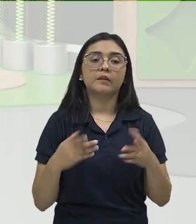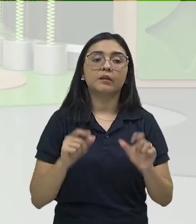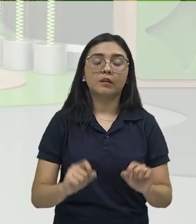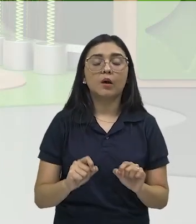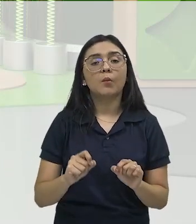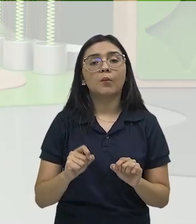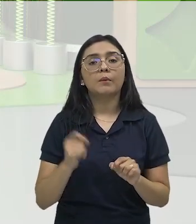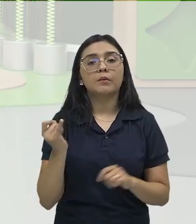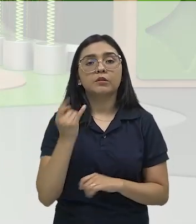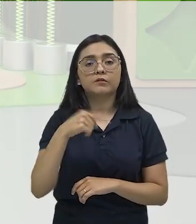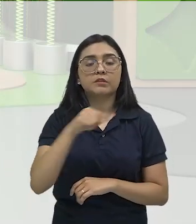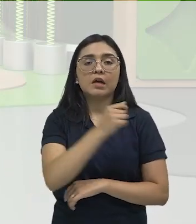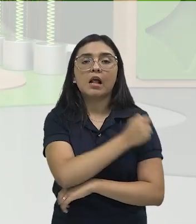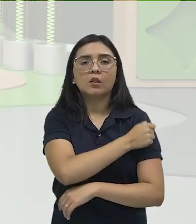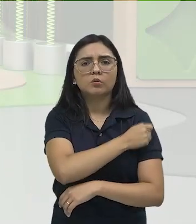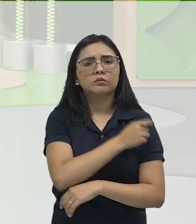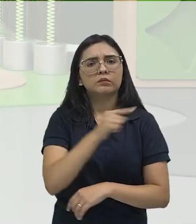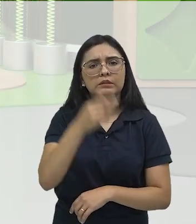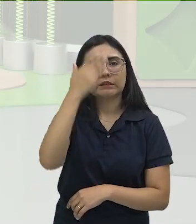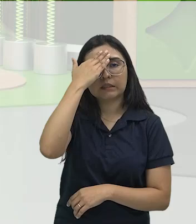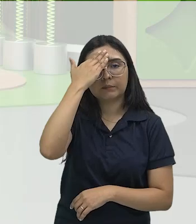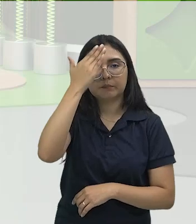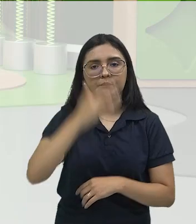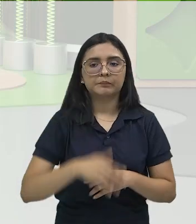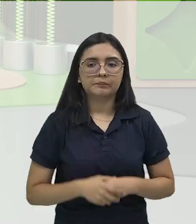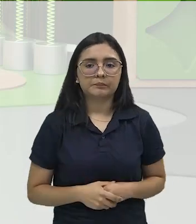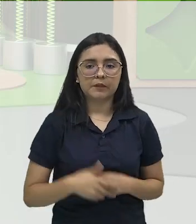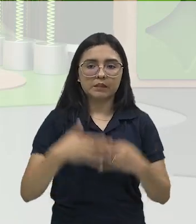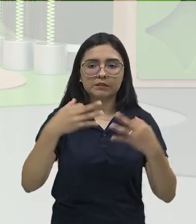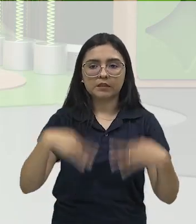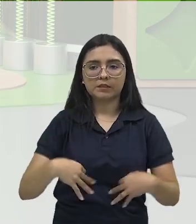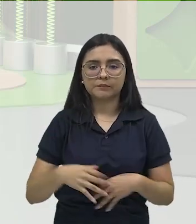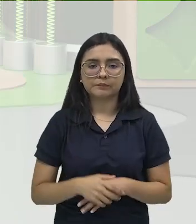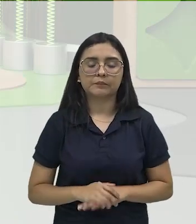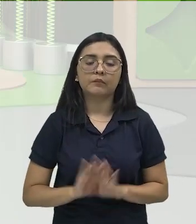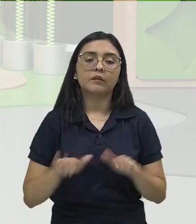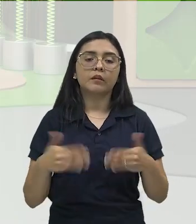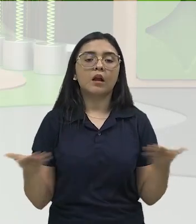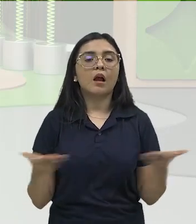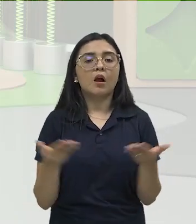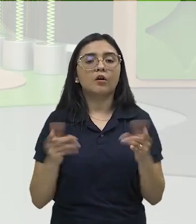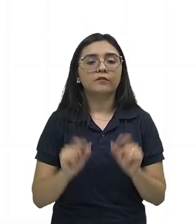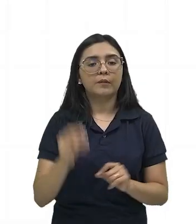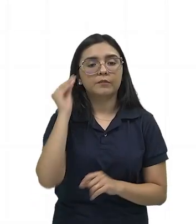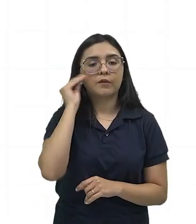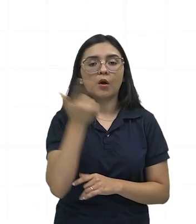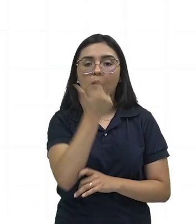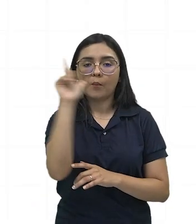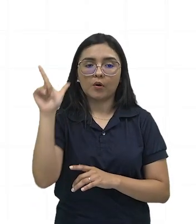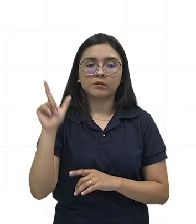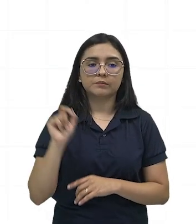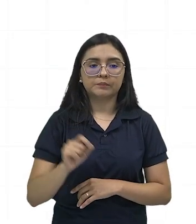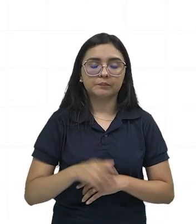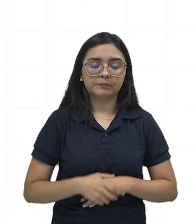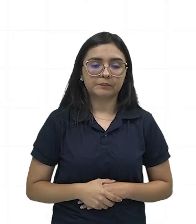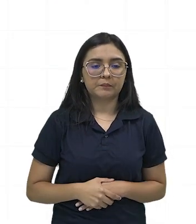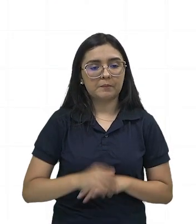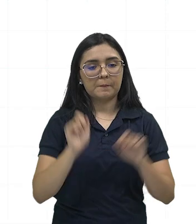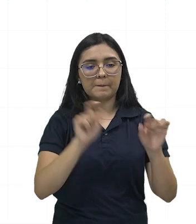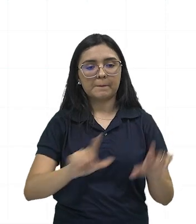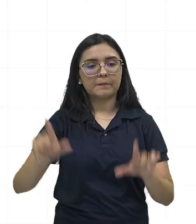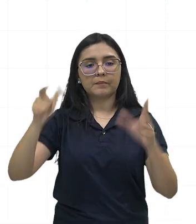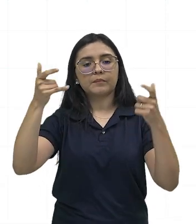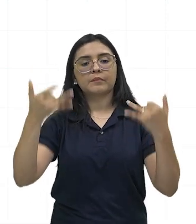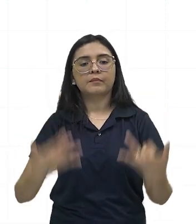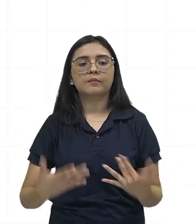nossos alunos tomem conhecimento disso, certo? Vamos aí para a nossa próxima cartela, que